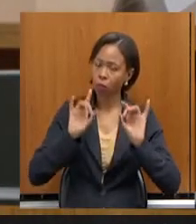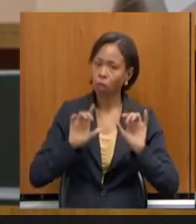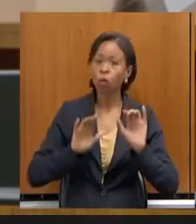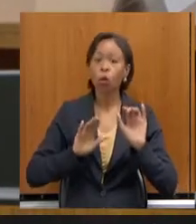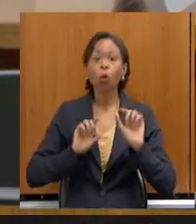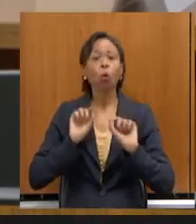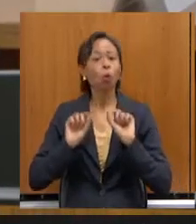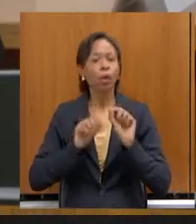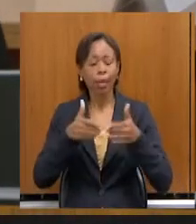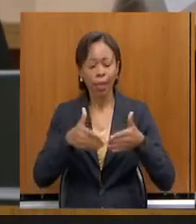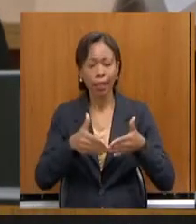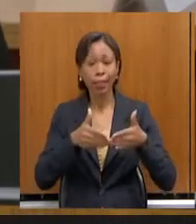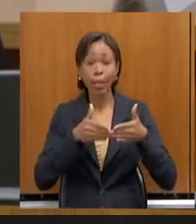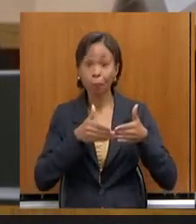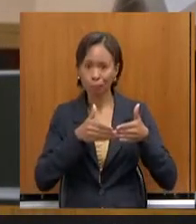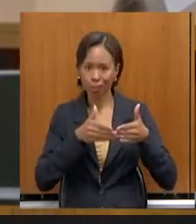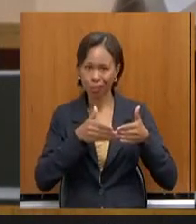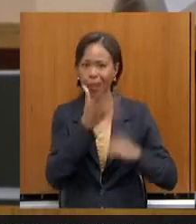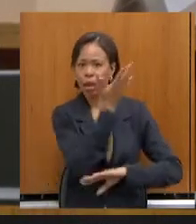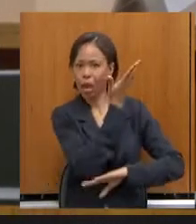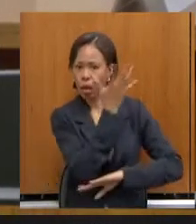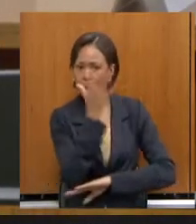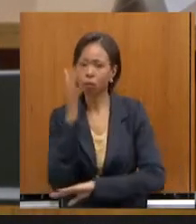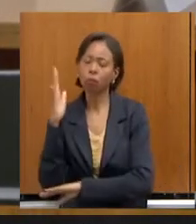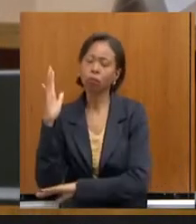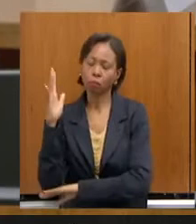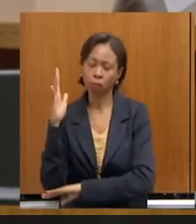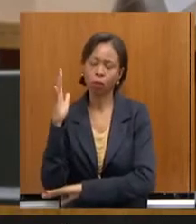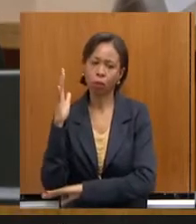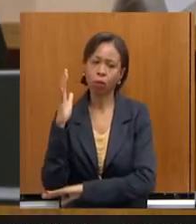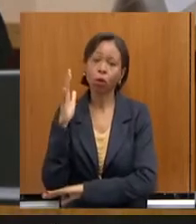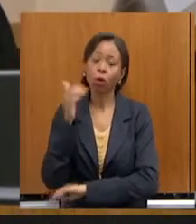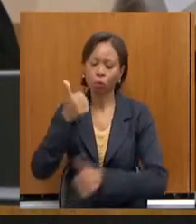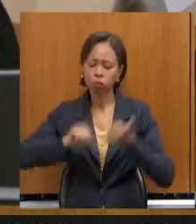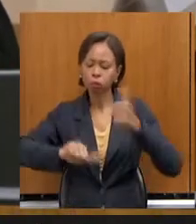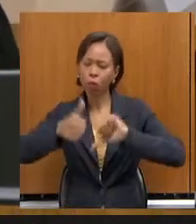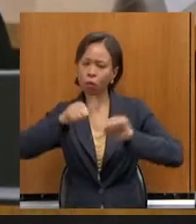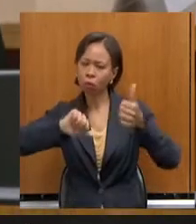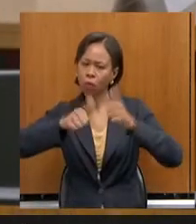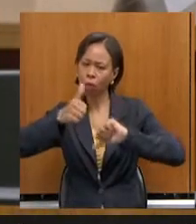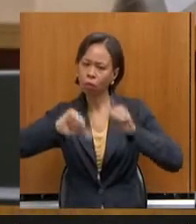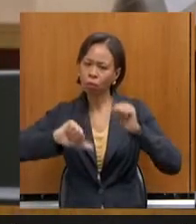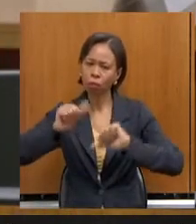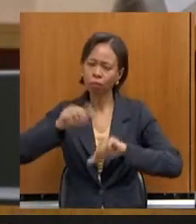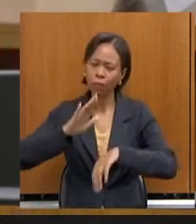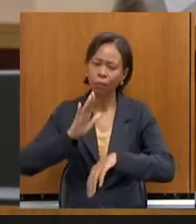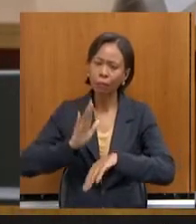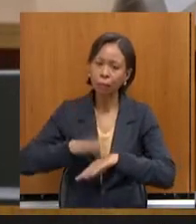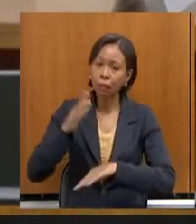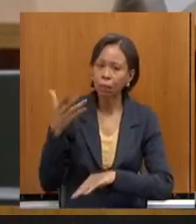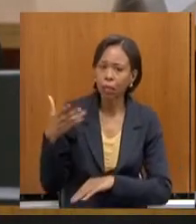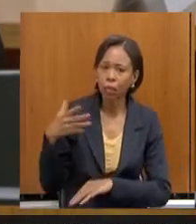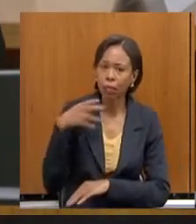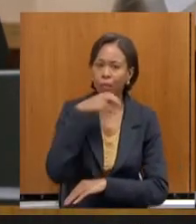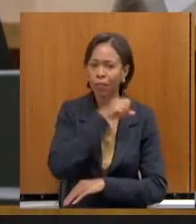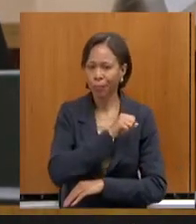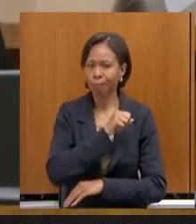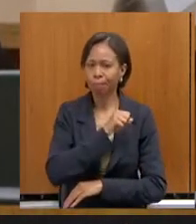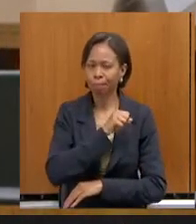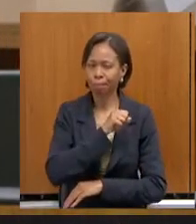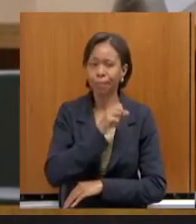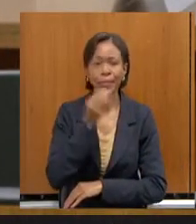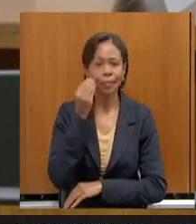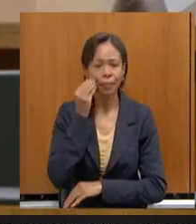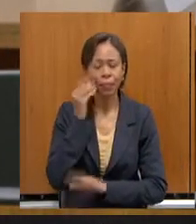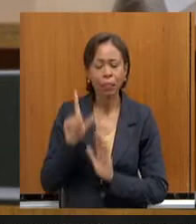ambiental tornando o processo de análise mais ágil mas também buscando maior segurança técnica e